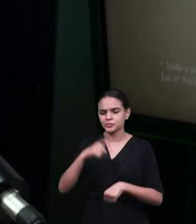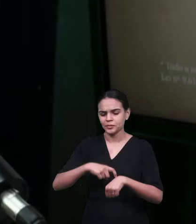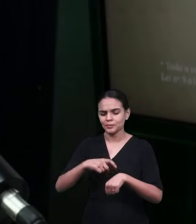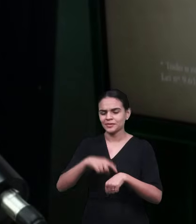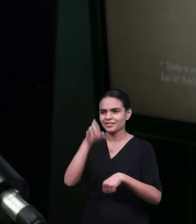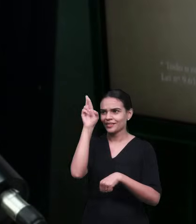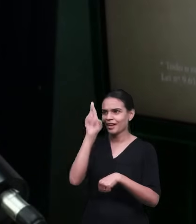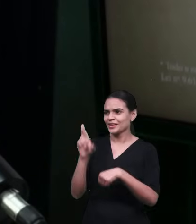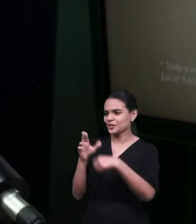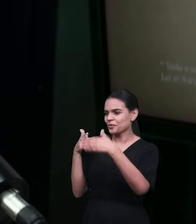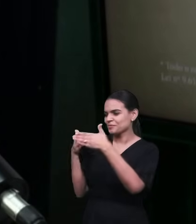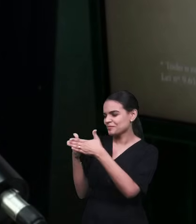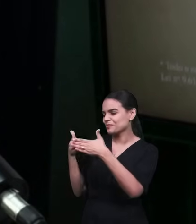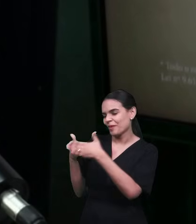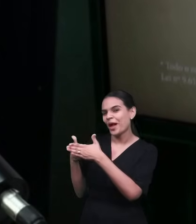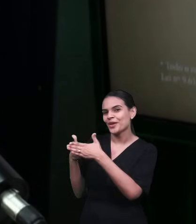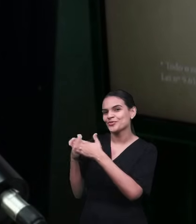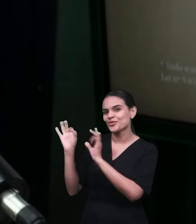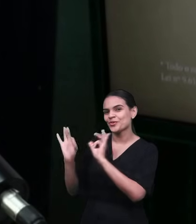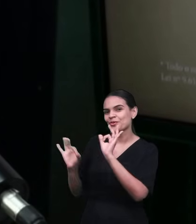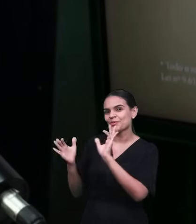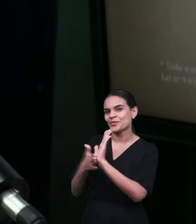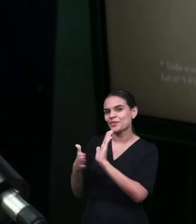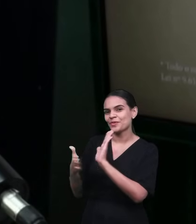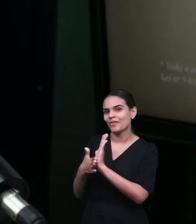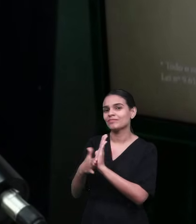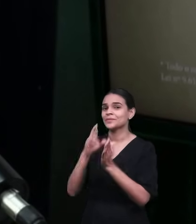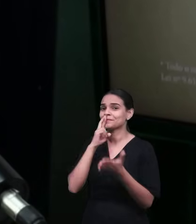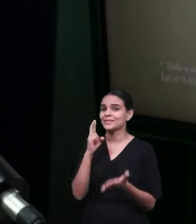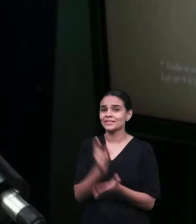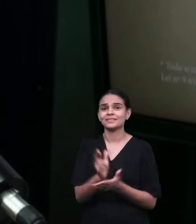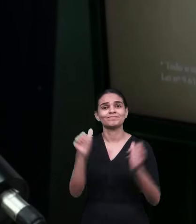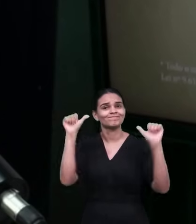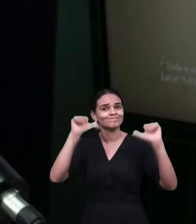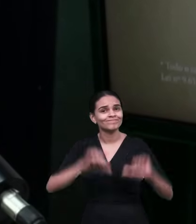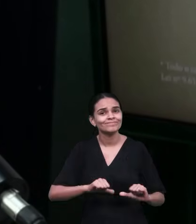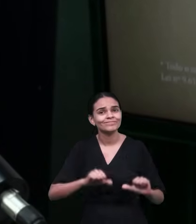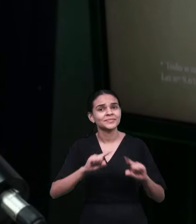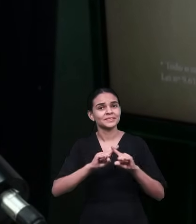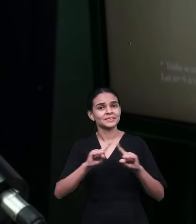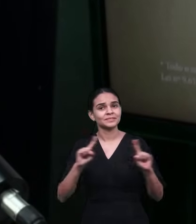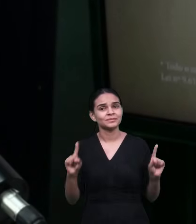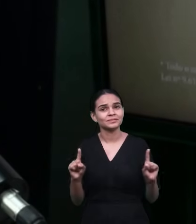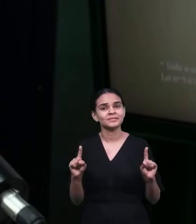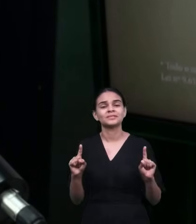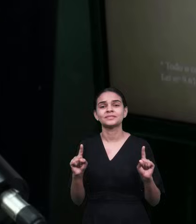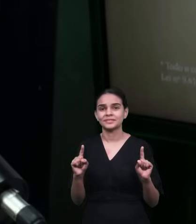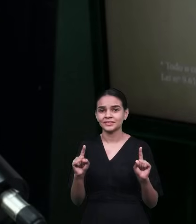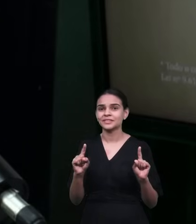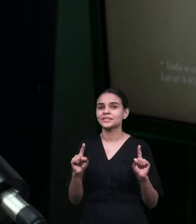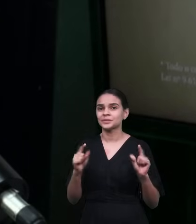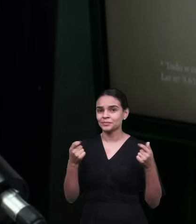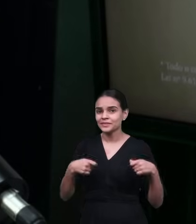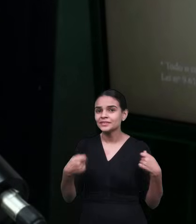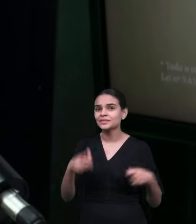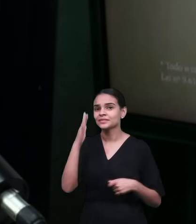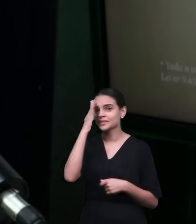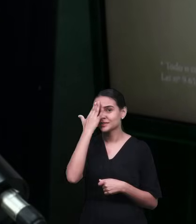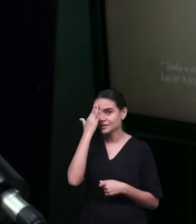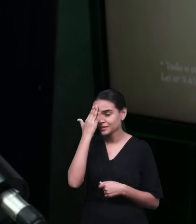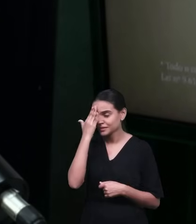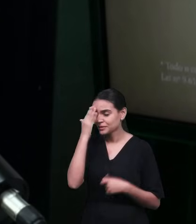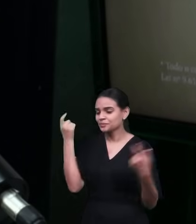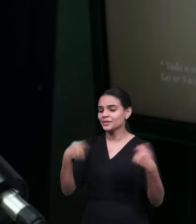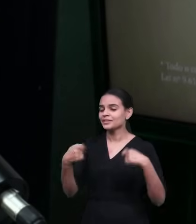no projeto do Senhor, isso pode gerar um conflito na caminhada espiritual. Por isso é muito importante nós permanecermos na fé genuína,